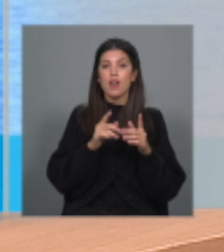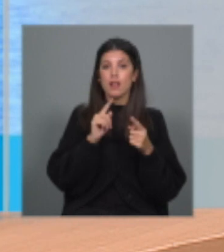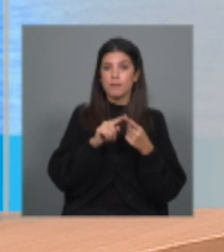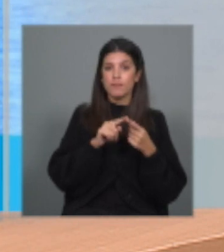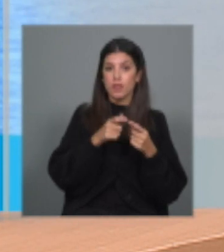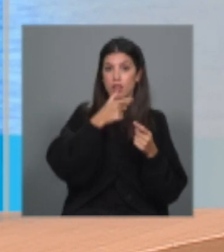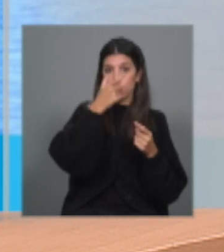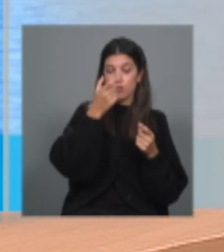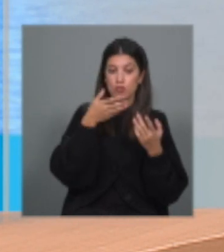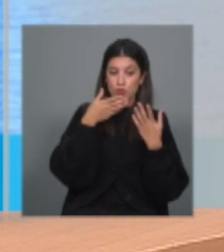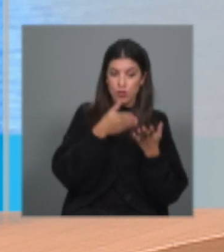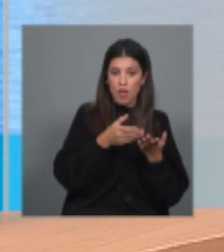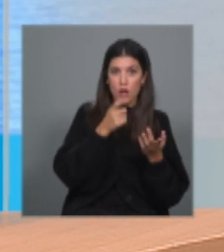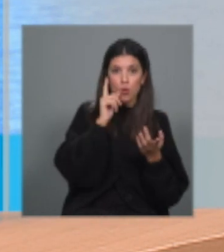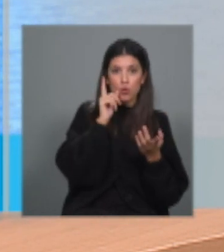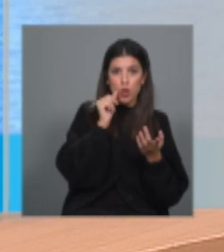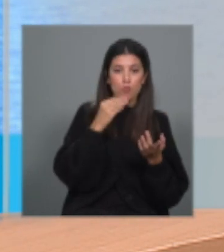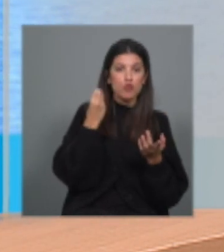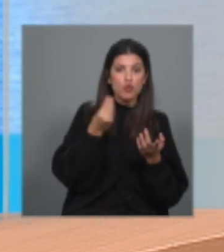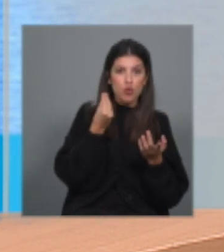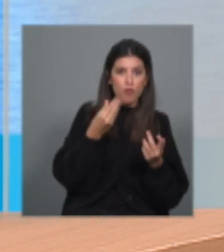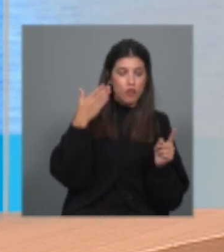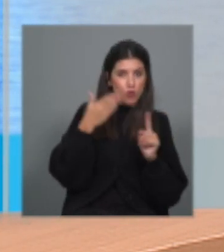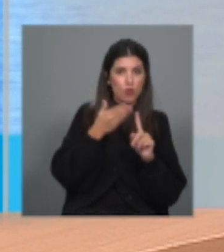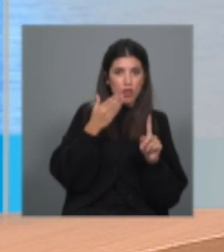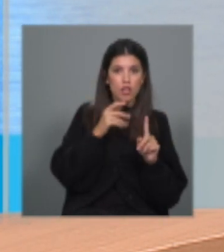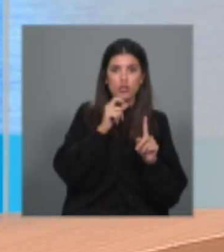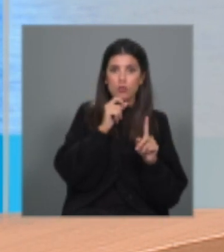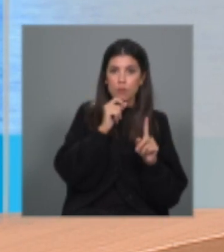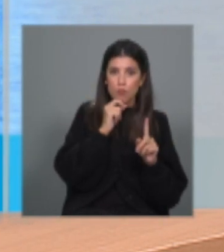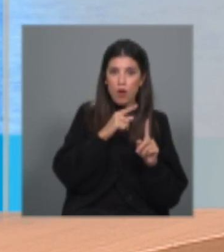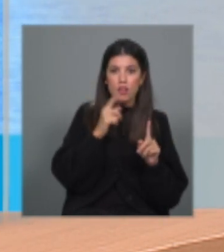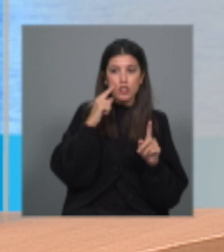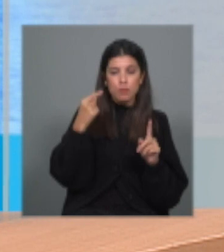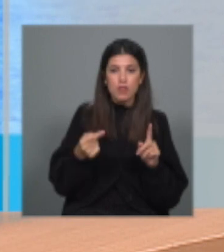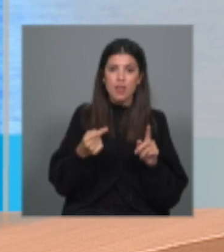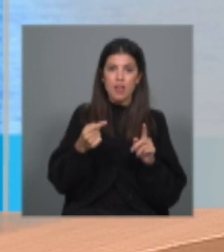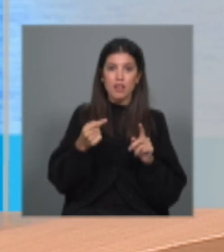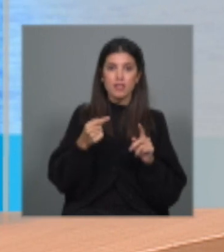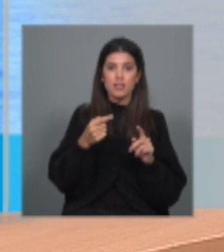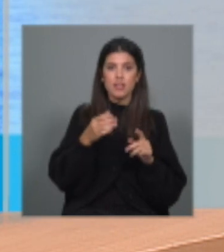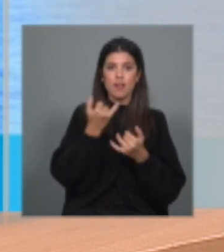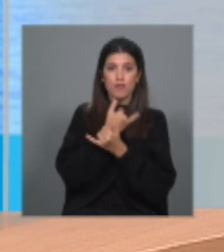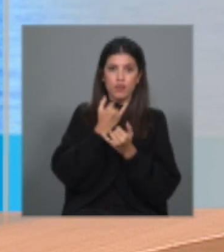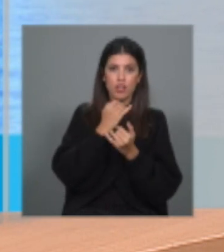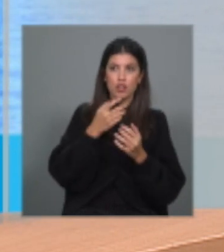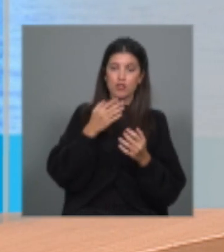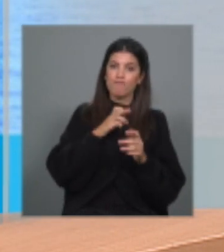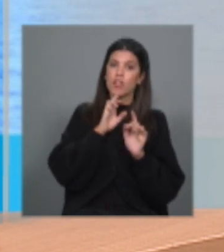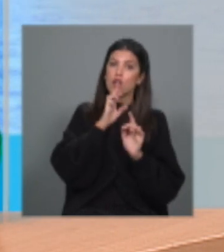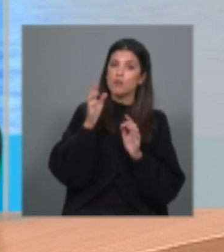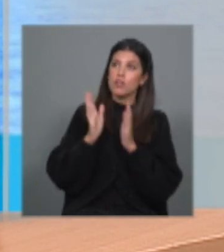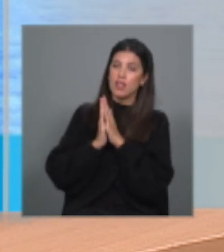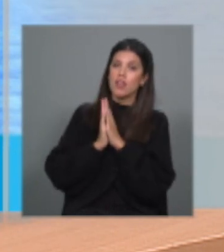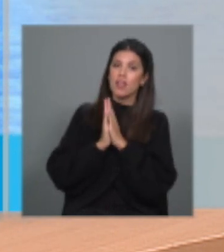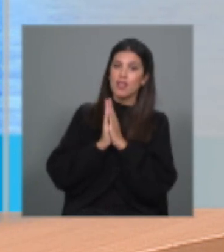os homens, os jovens concretos, possam fazer uma experiência feliz de responder a Deus àquilo que Deus quer deles e construir com eles.